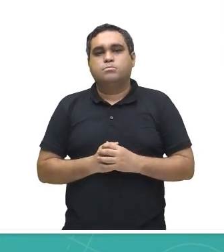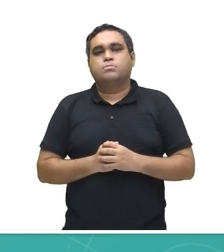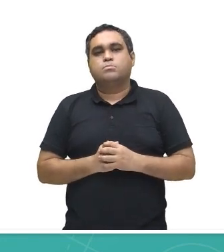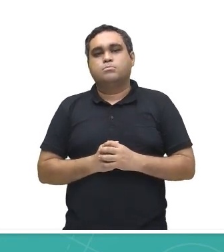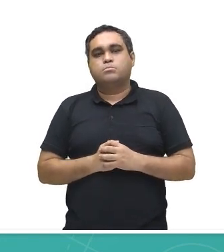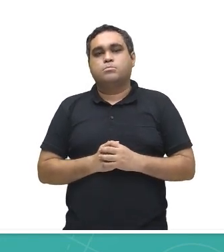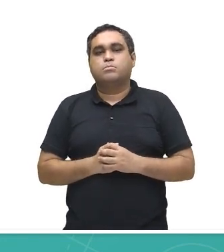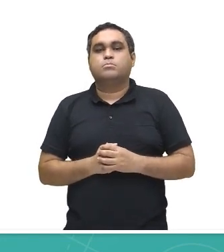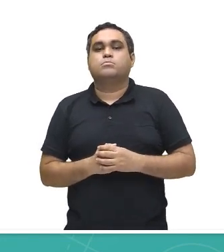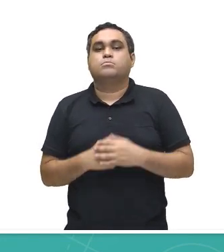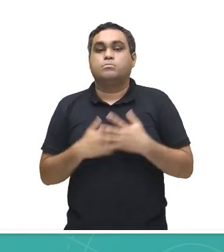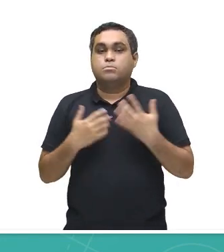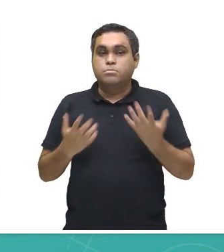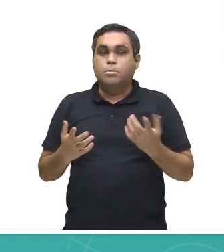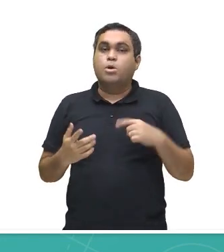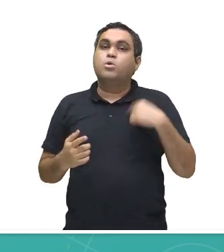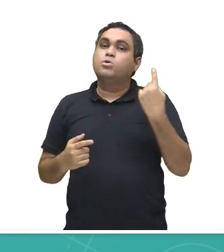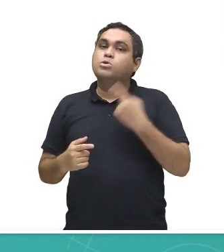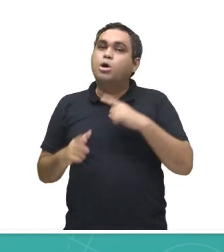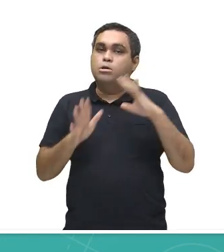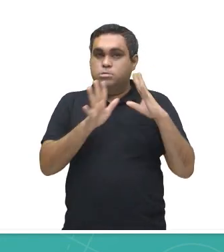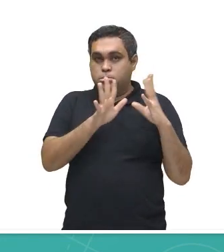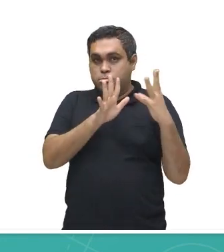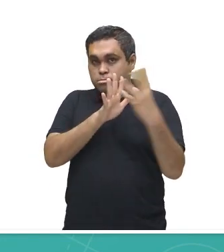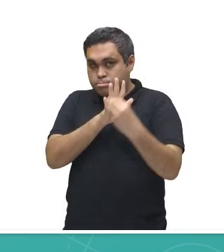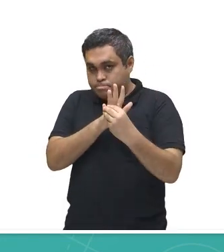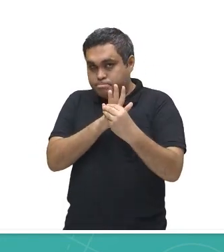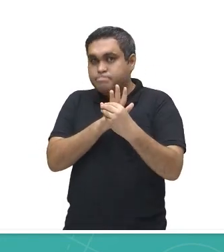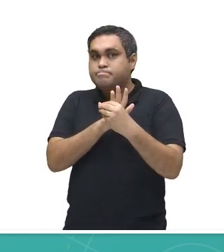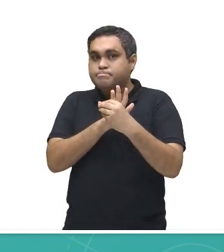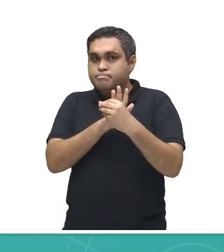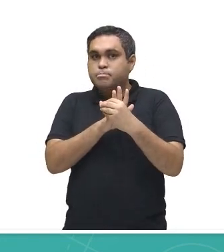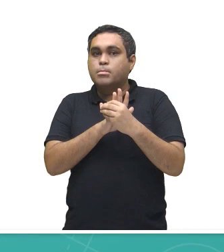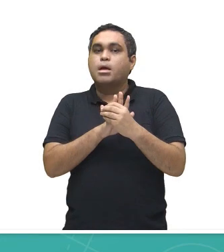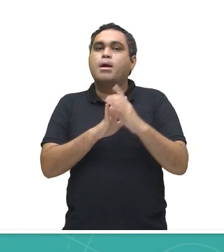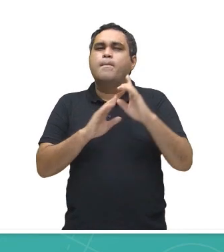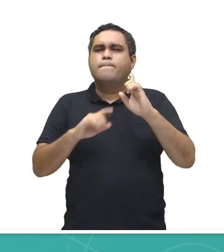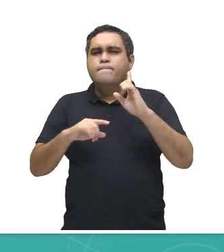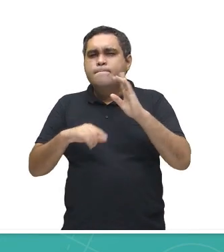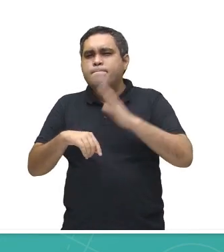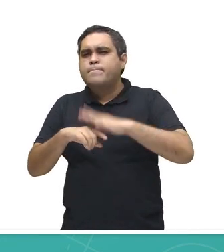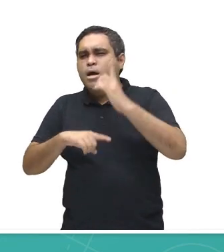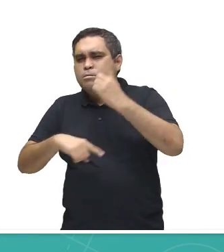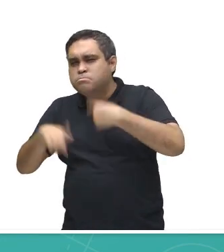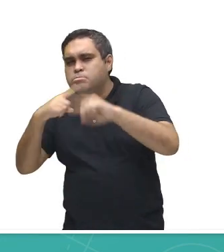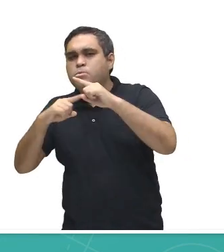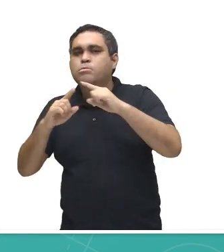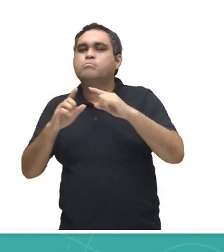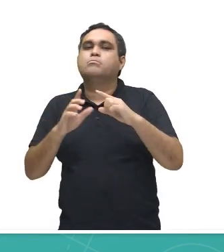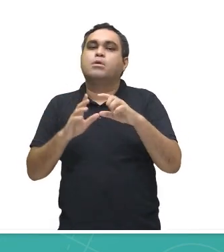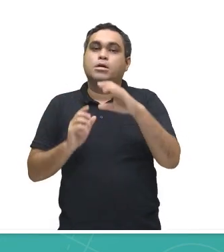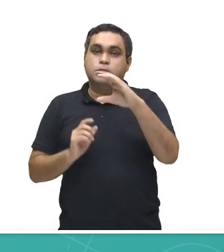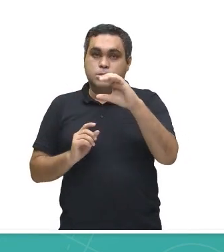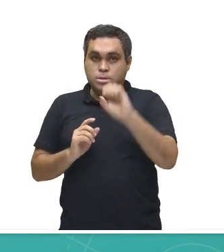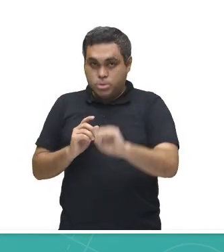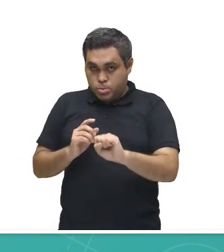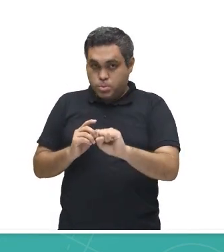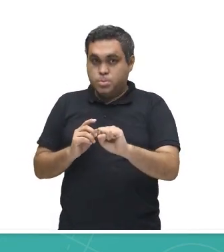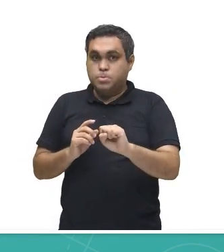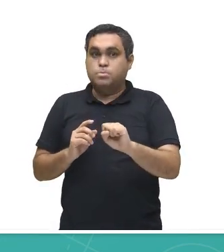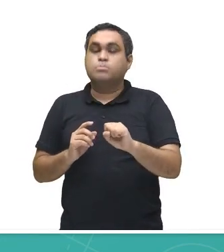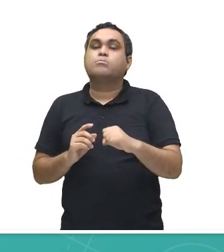Nós vivemos onde? Na Amazônia, mais desenvolvida. O Centro-Sul, esqueci o O aqui, o Centro-Sul, né?